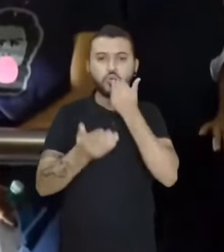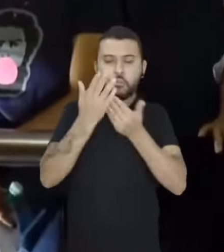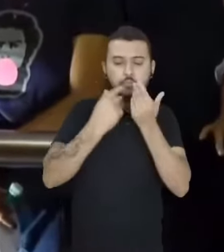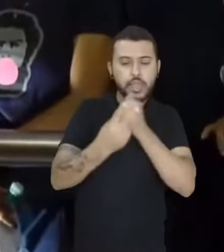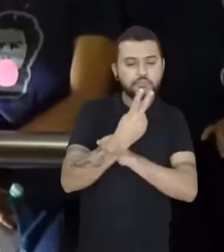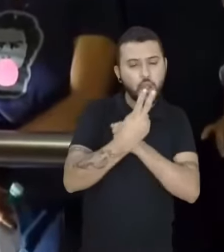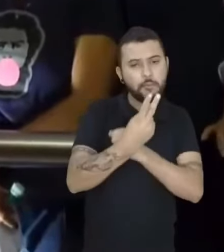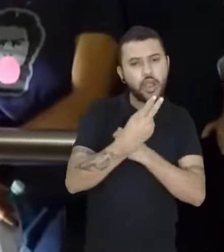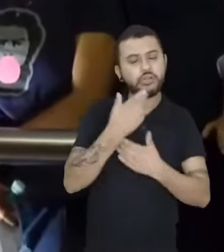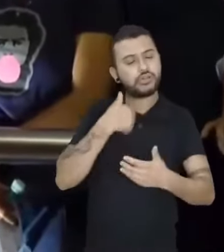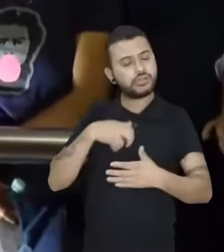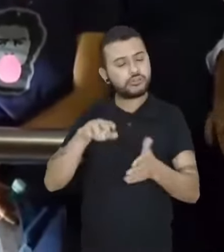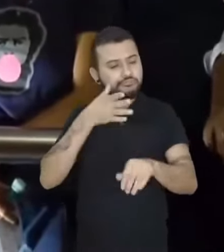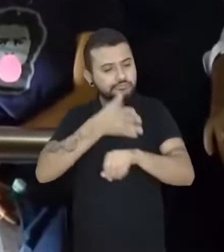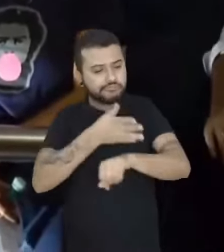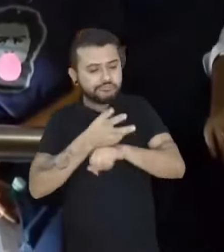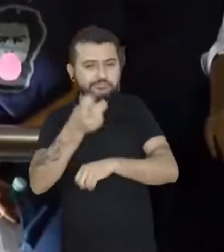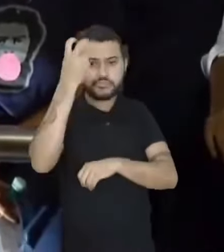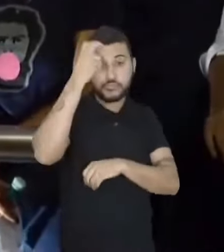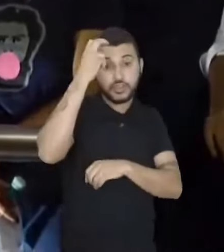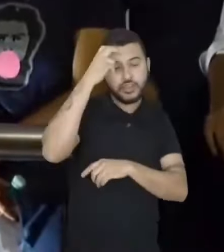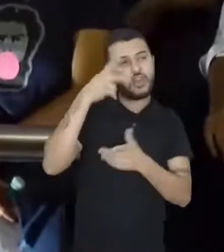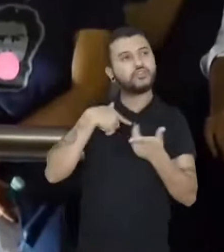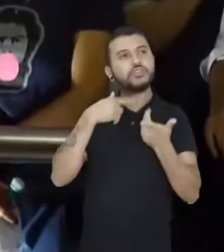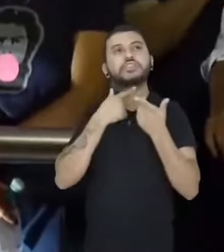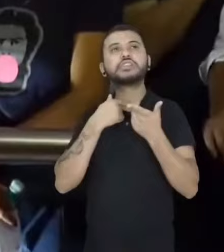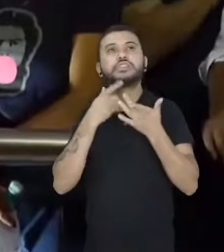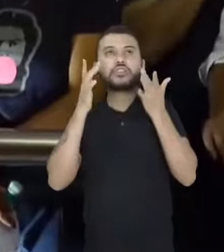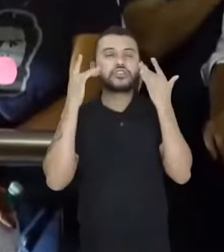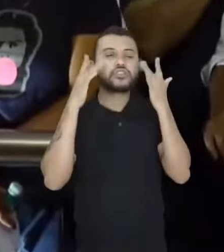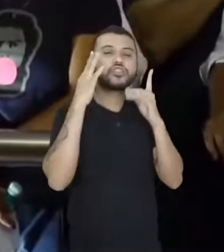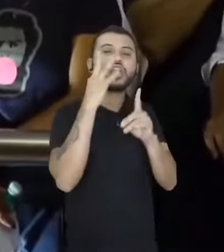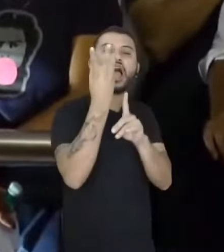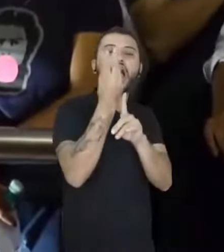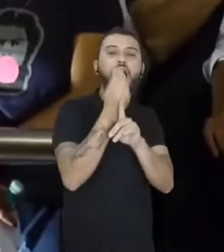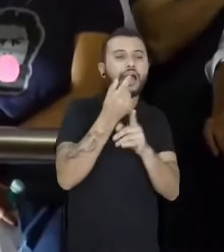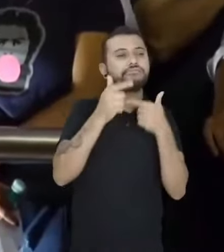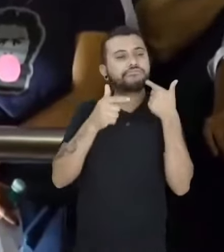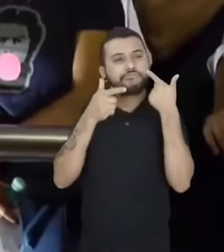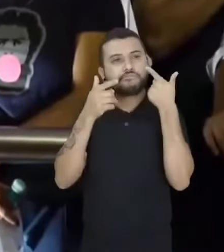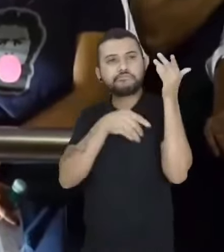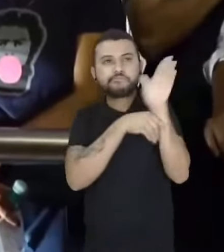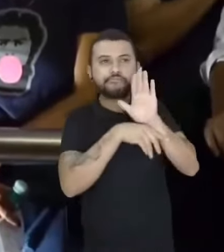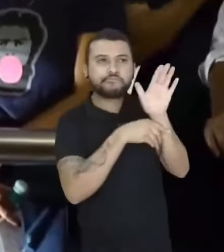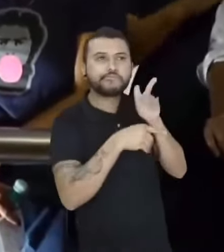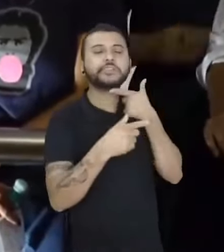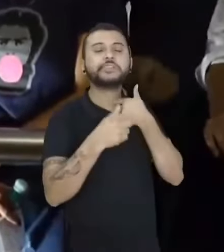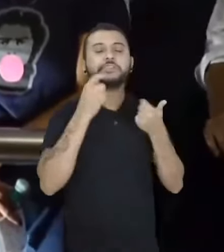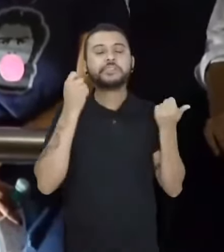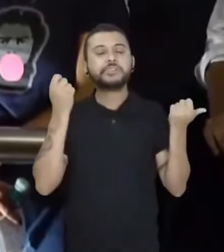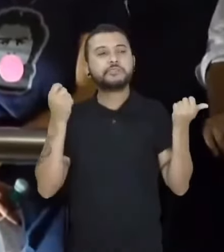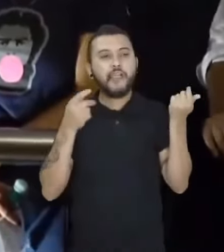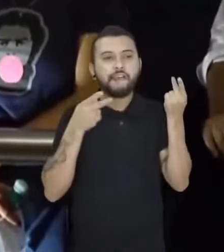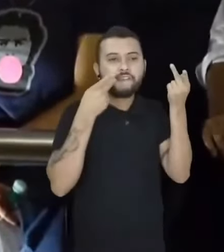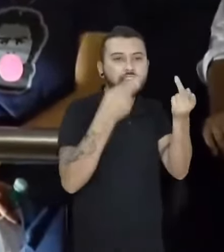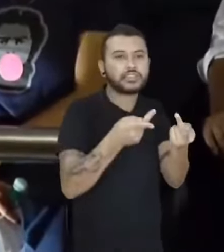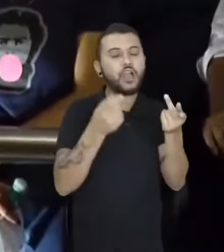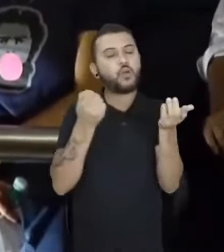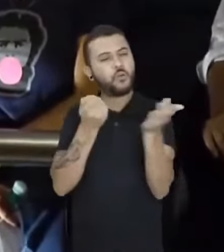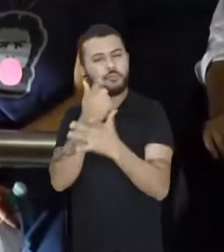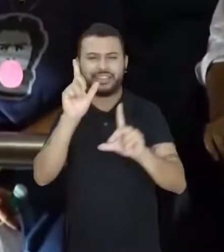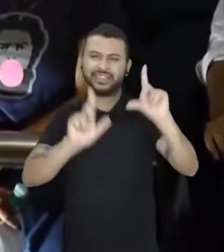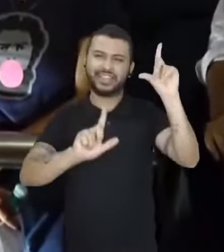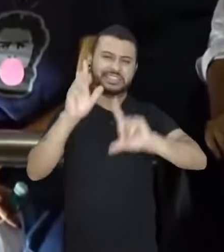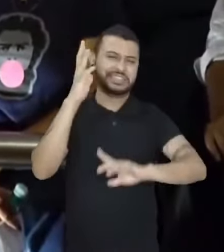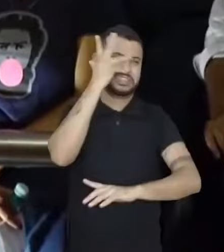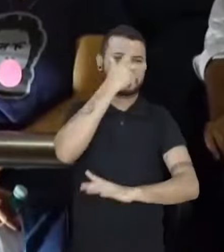ter acesso à cultura, eu quero poder ir ao teatro, eu quero poder ir ao cinema, eu quero comprar televisão moderna. É isso que